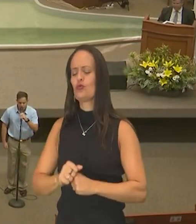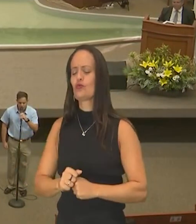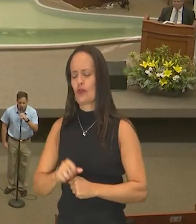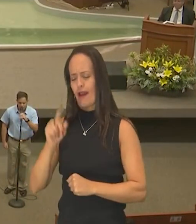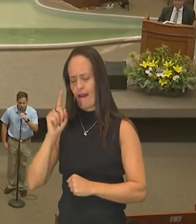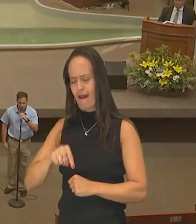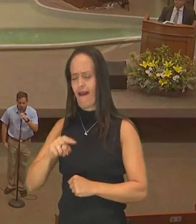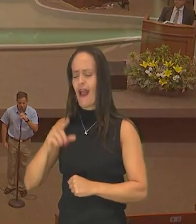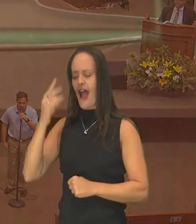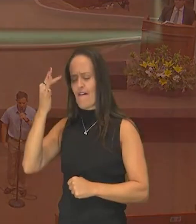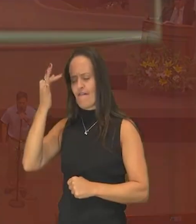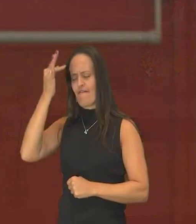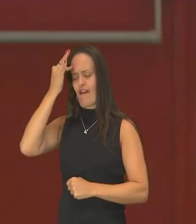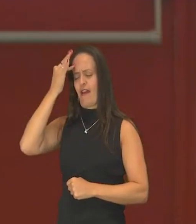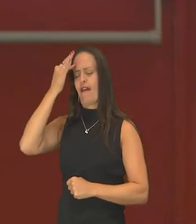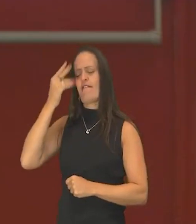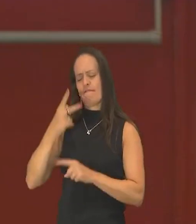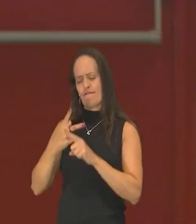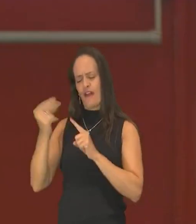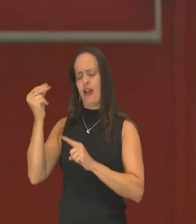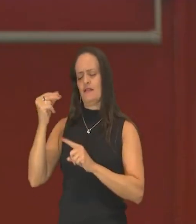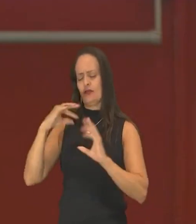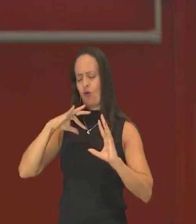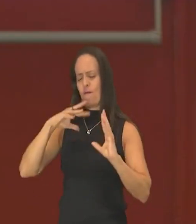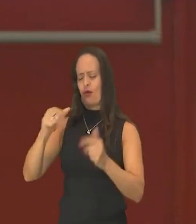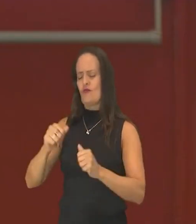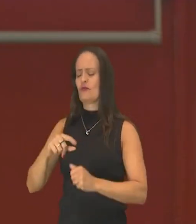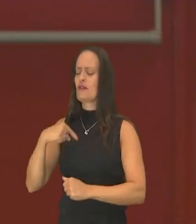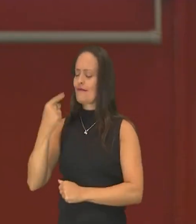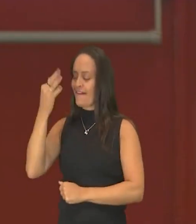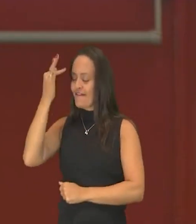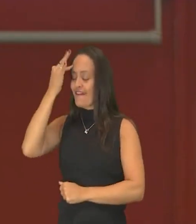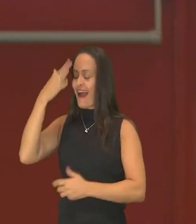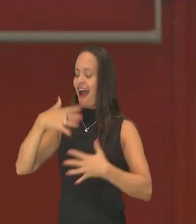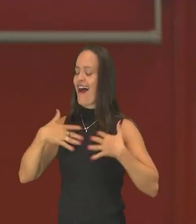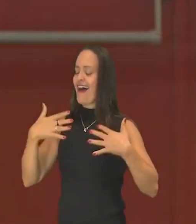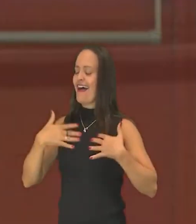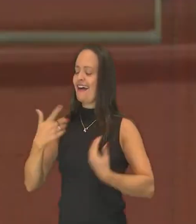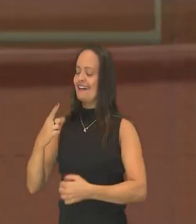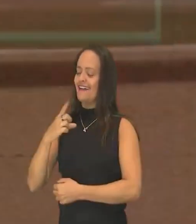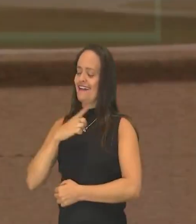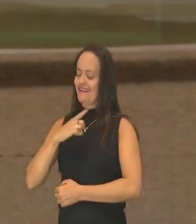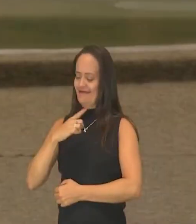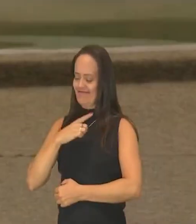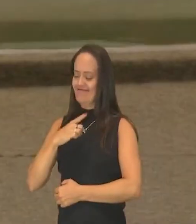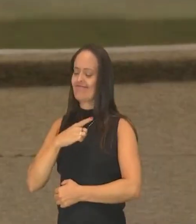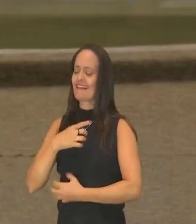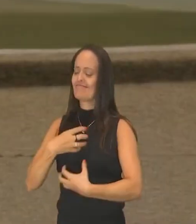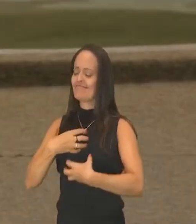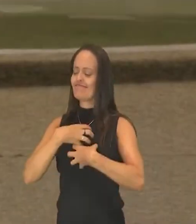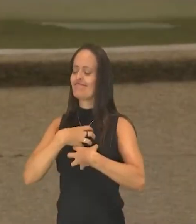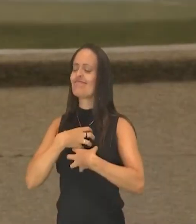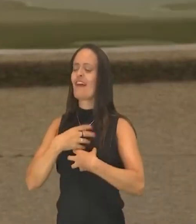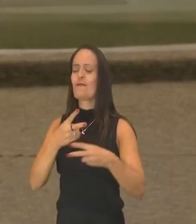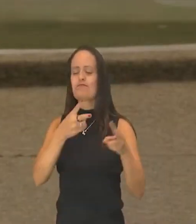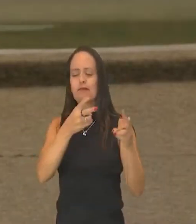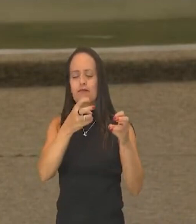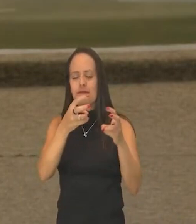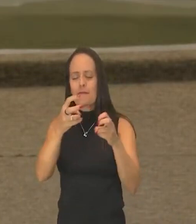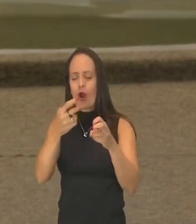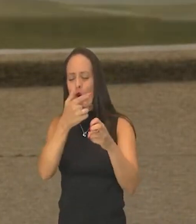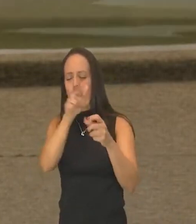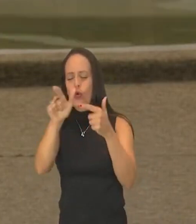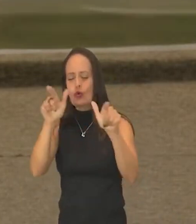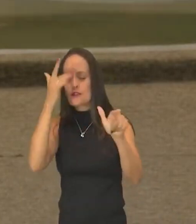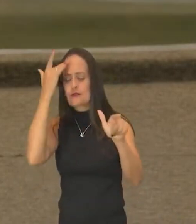a nossa fé. E com essa fé nós possamos ter a alegria de ver mais e mais irmãos e irmãs se